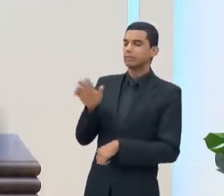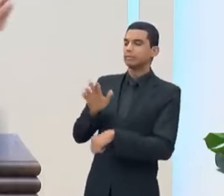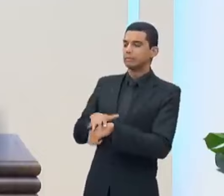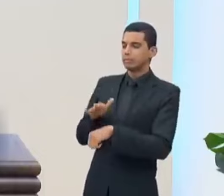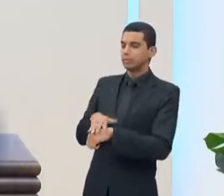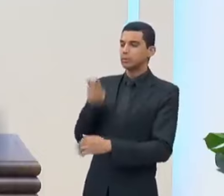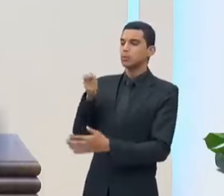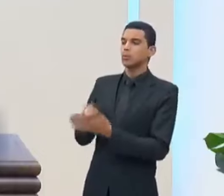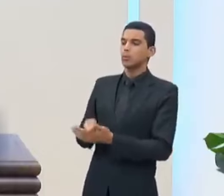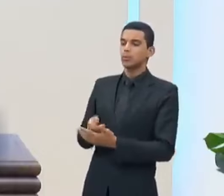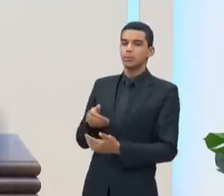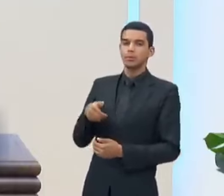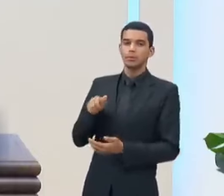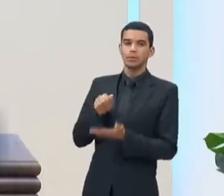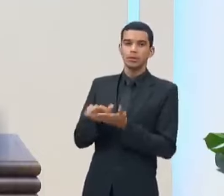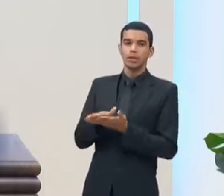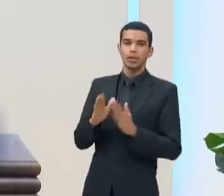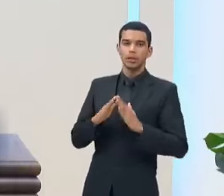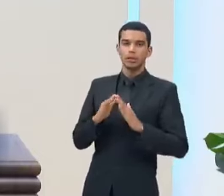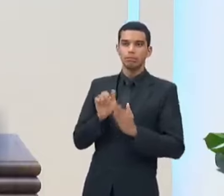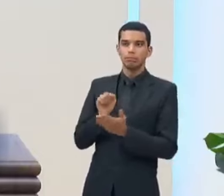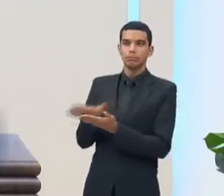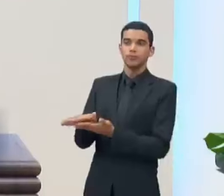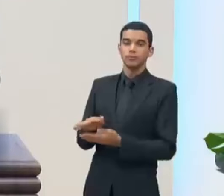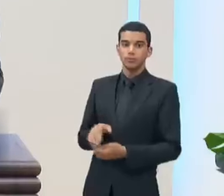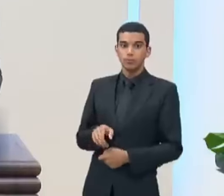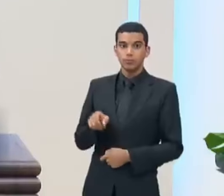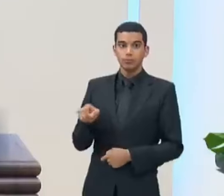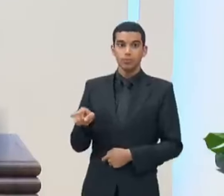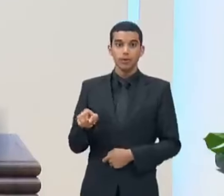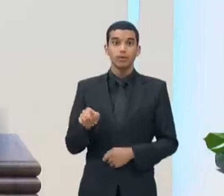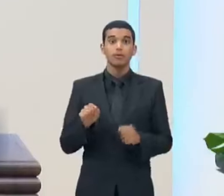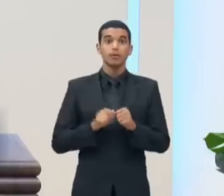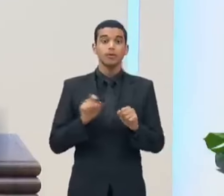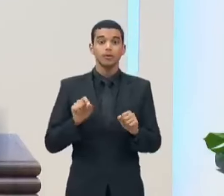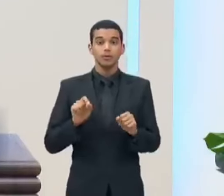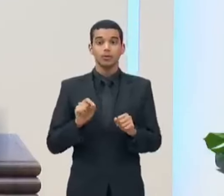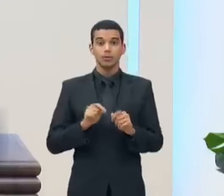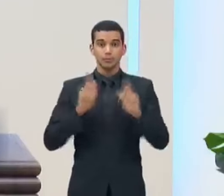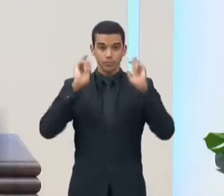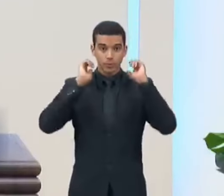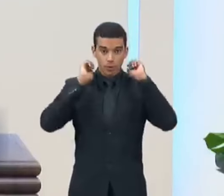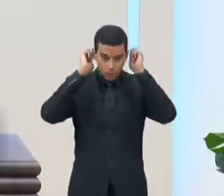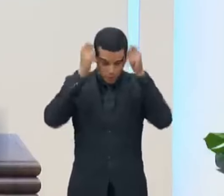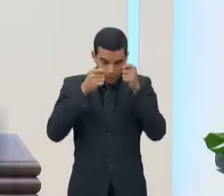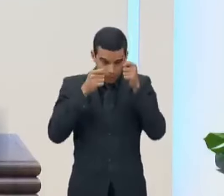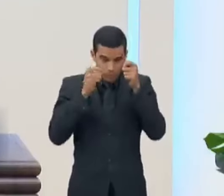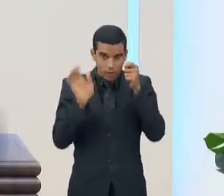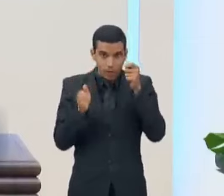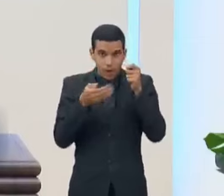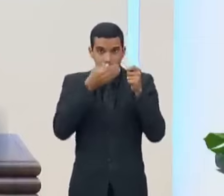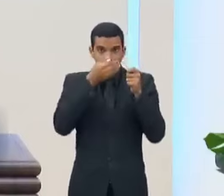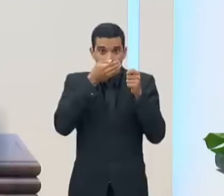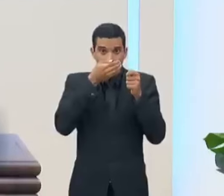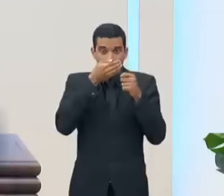a sua cabeça, colocava a mão na boca e gritava: